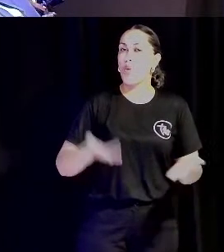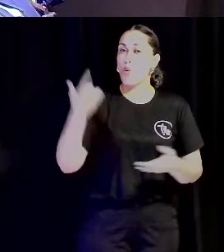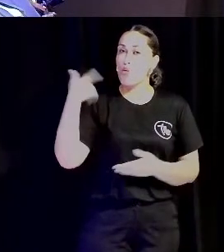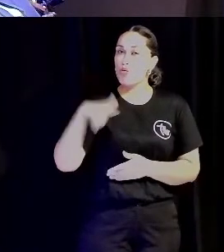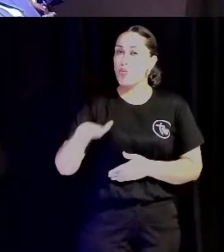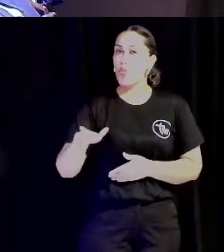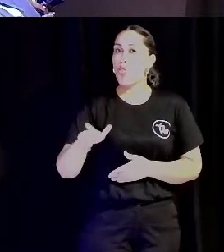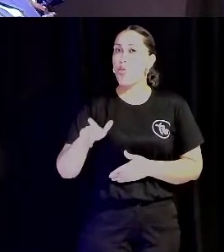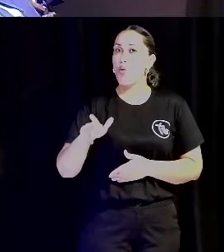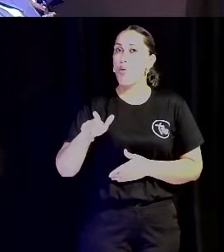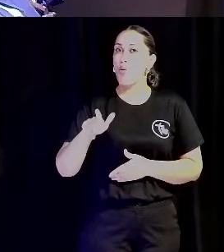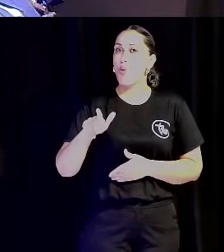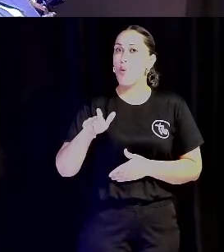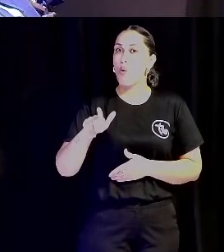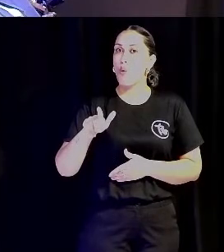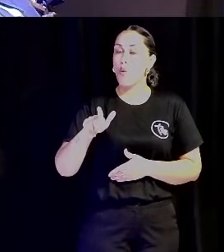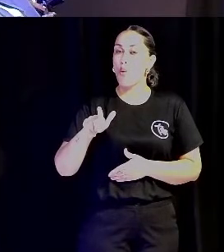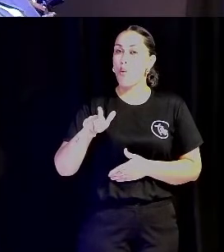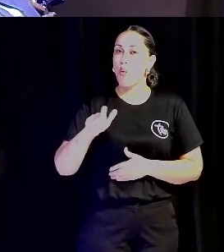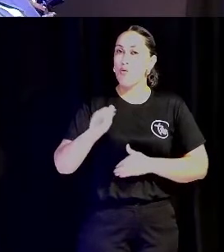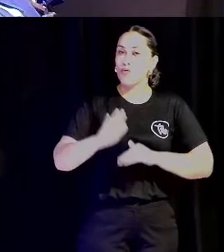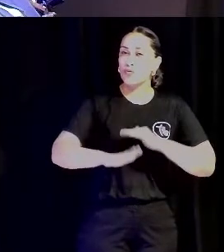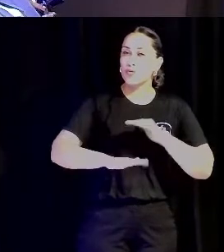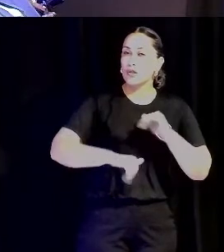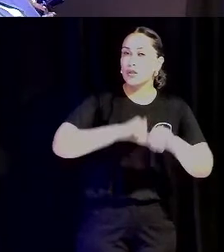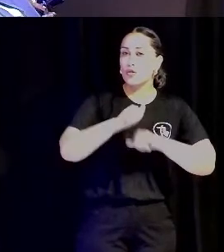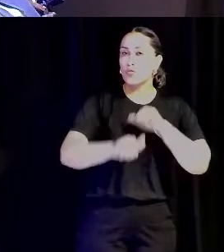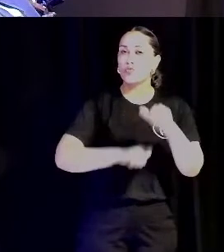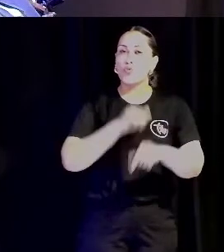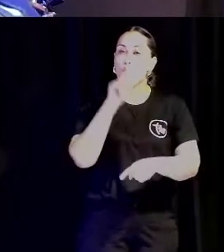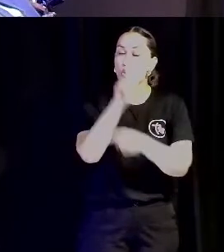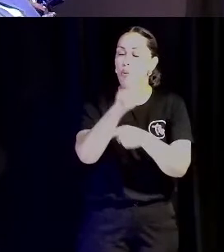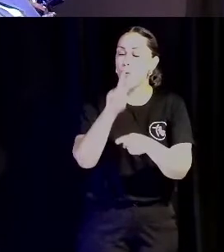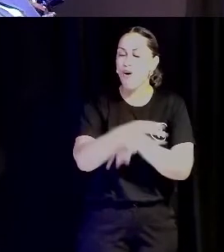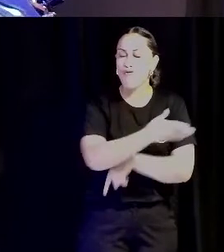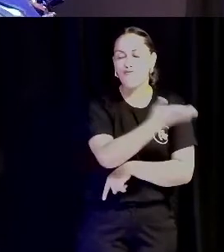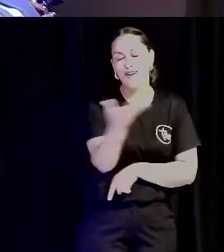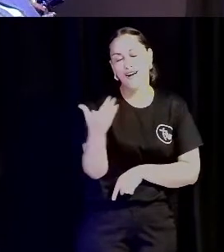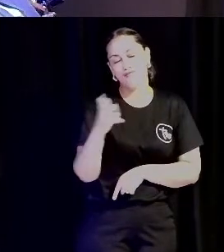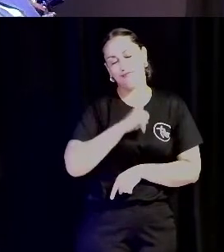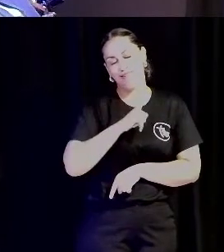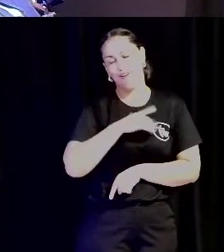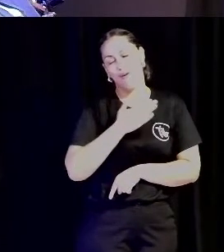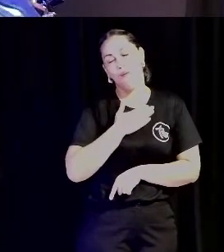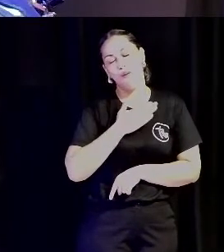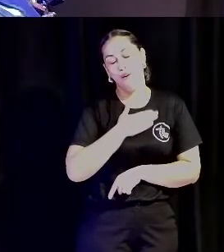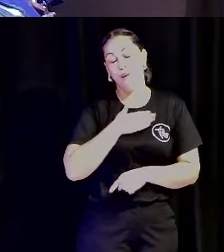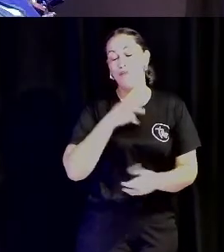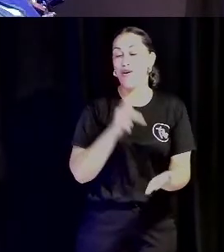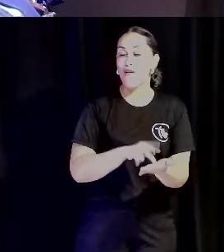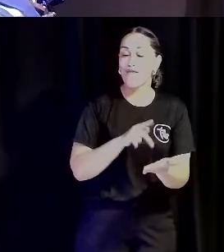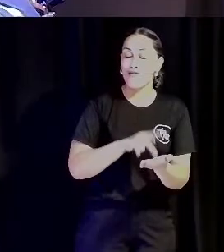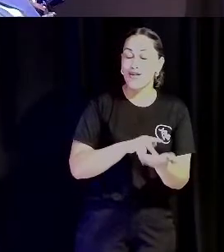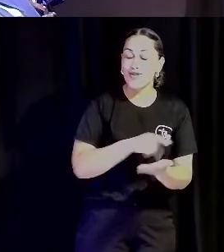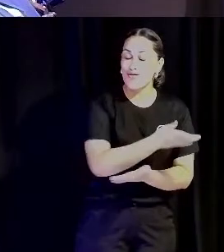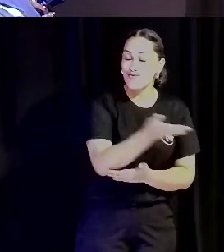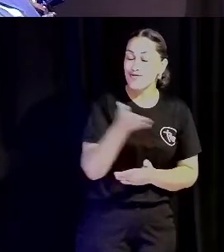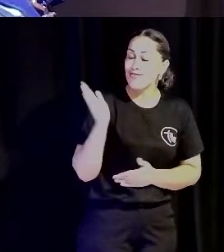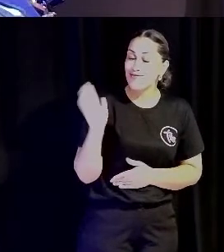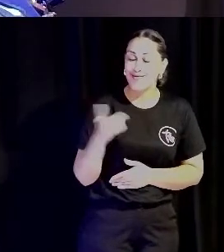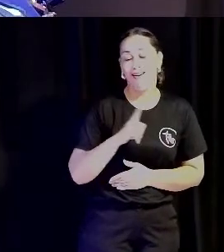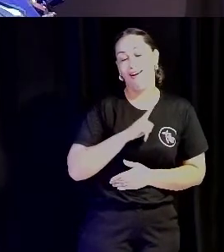mais, renasceu o cuidado que vocês têm por mim. Na verdade, vocês já tinham